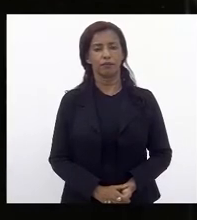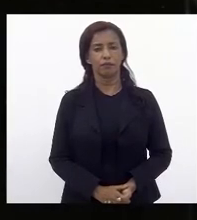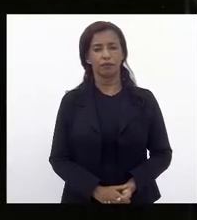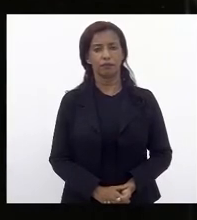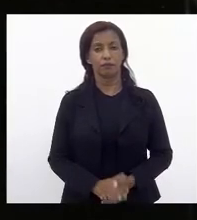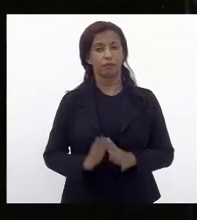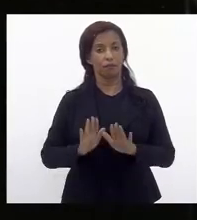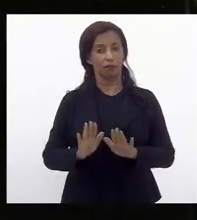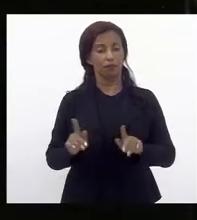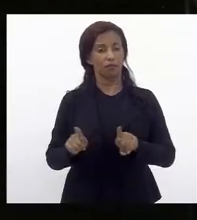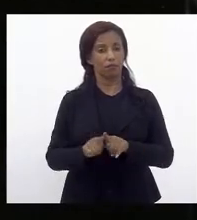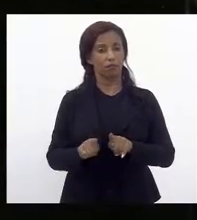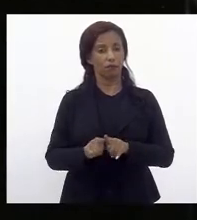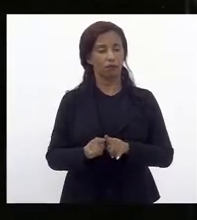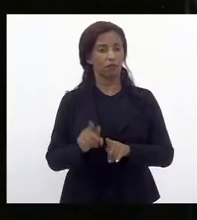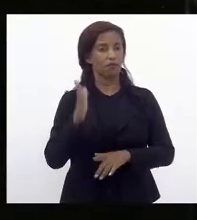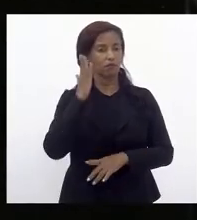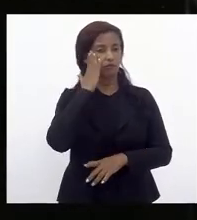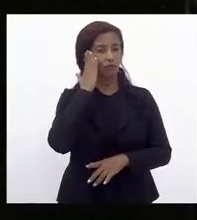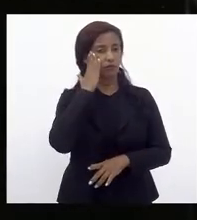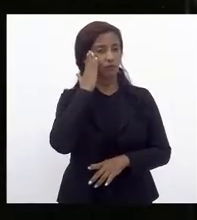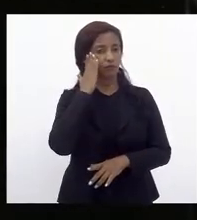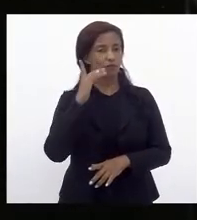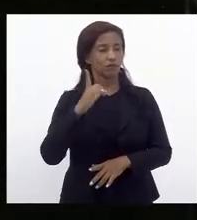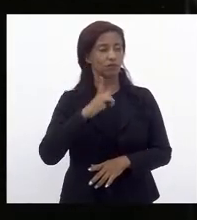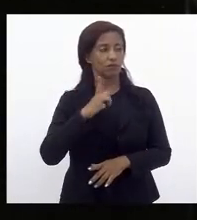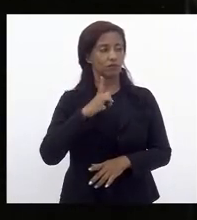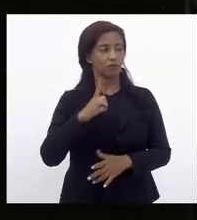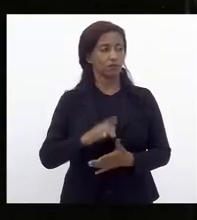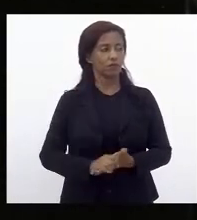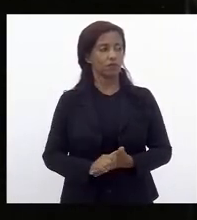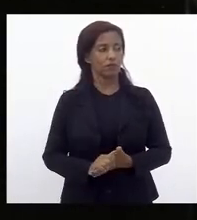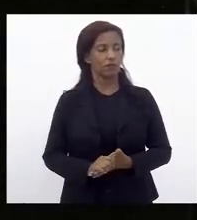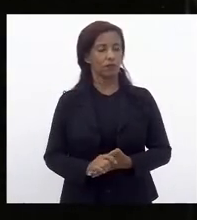No entanto, a gente sabe que tivemos